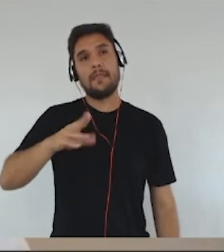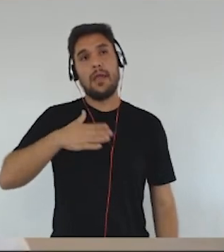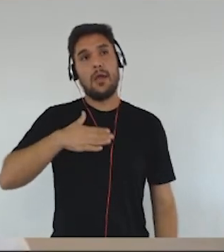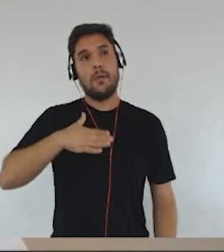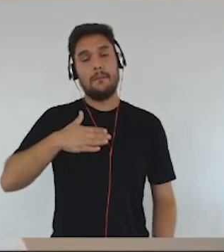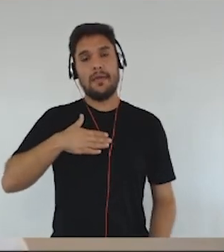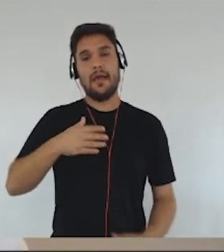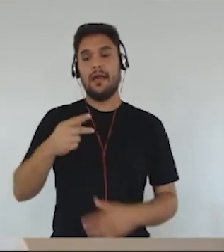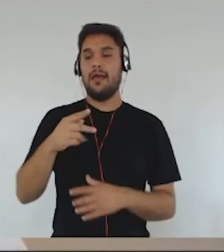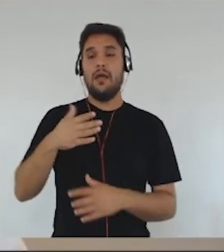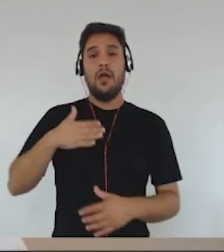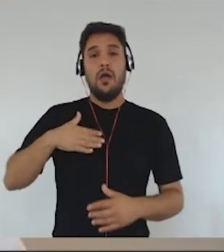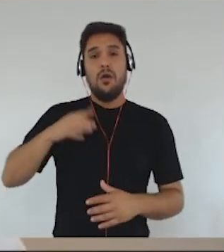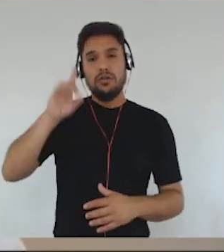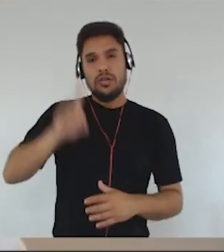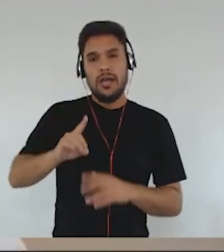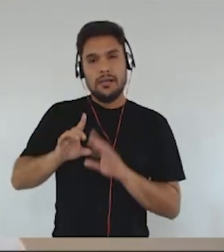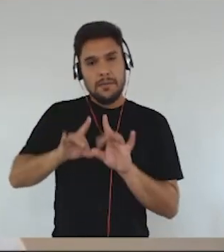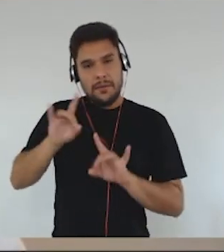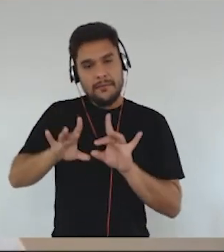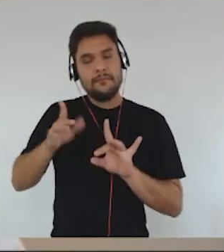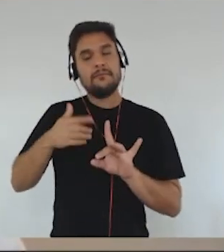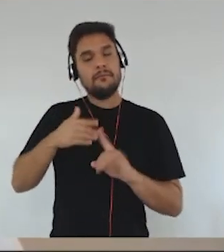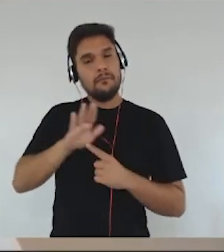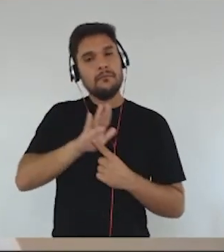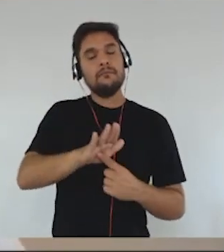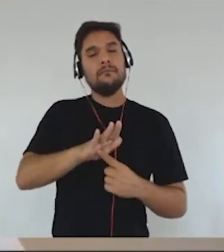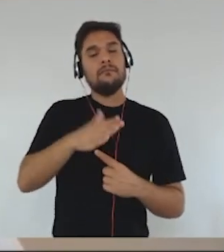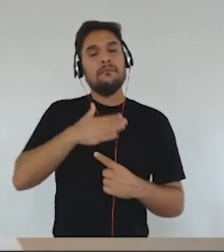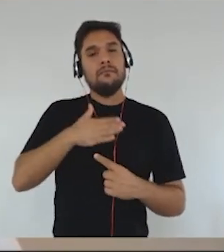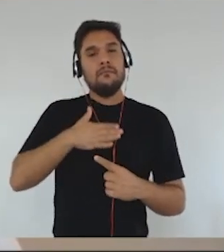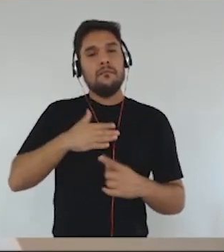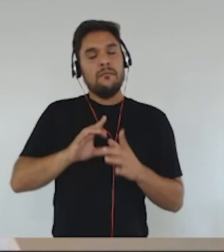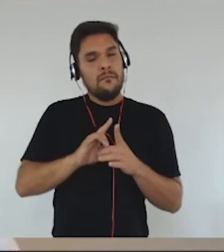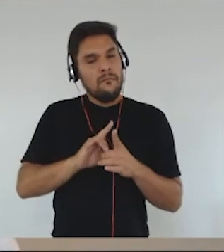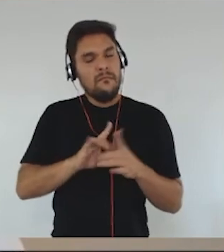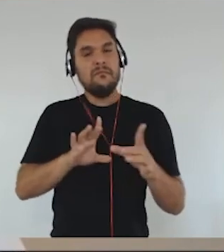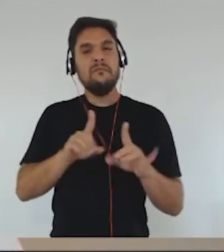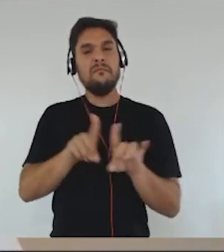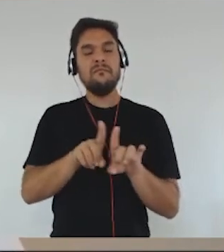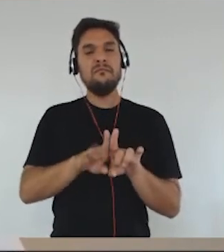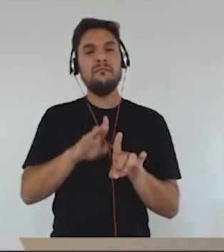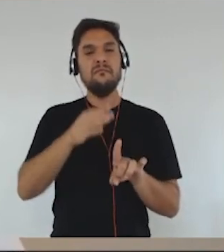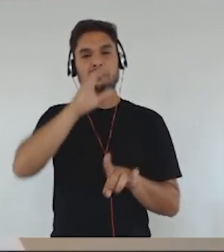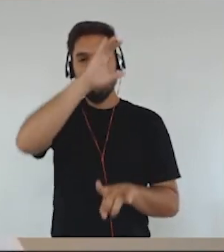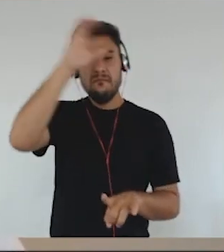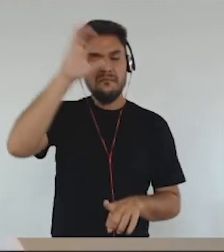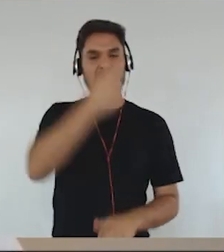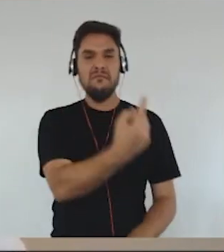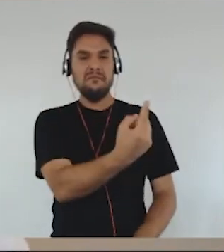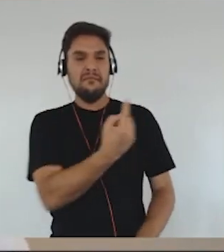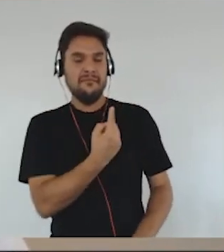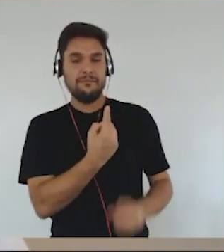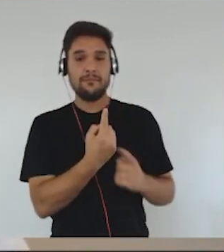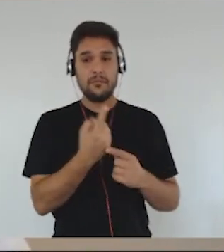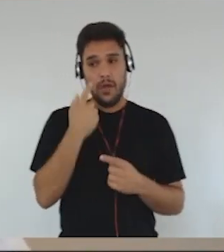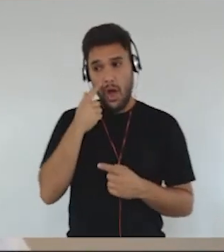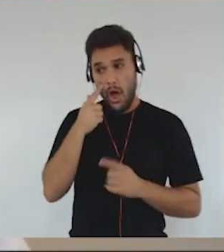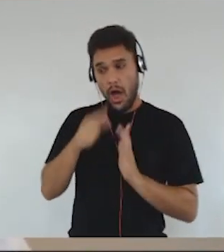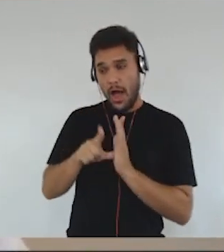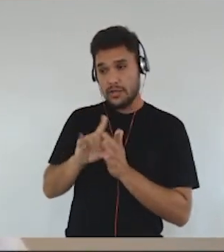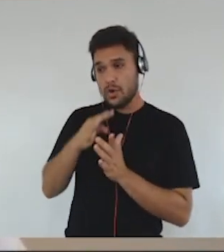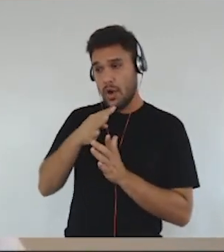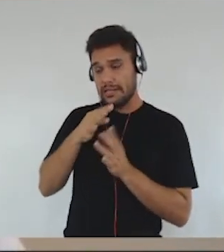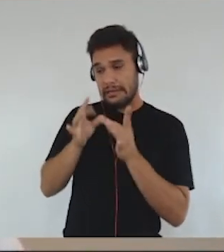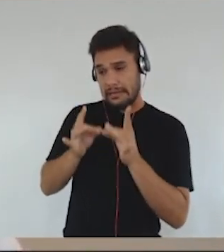prerrogativa normativa para reafirmar a nossa independência e prerrogativa, inclusive com relação ao cliente. Quando o cliente chega para você e fala: antes de você conhecer